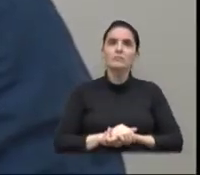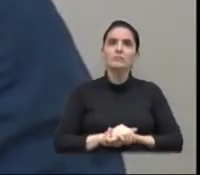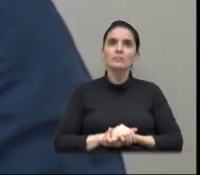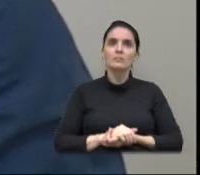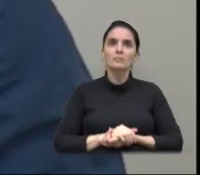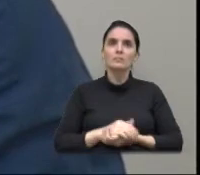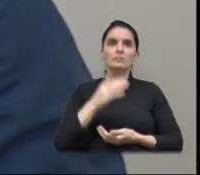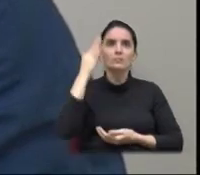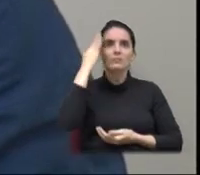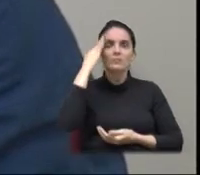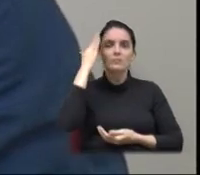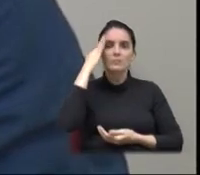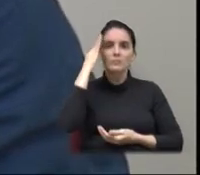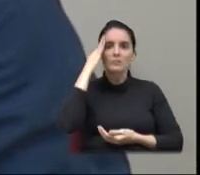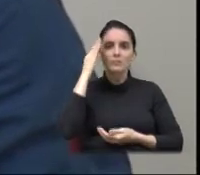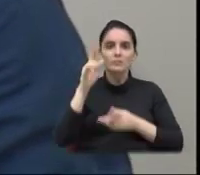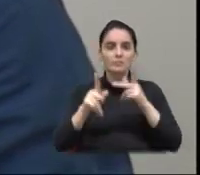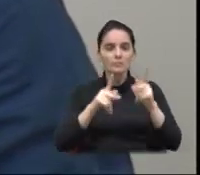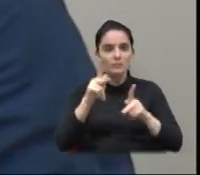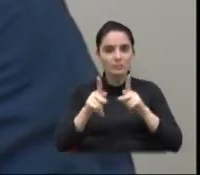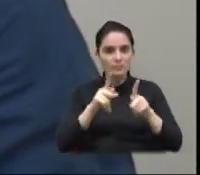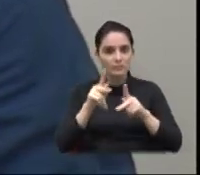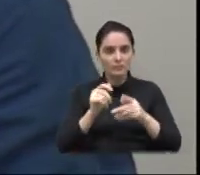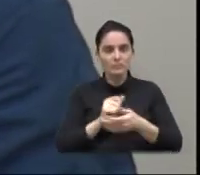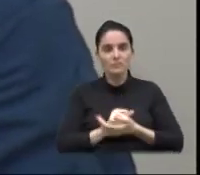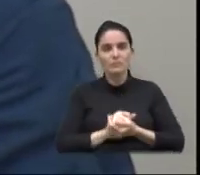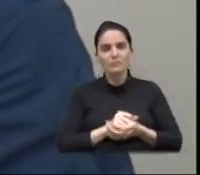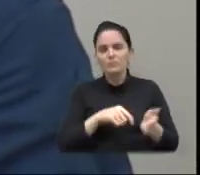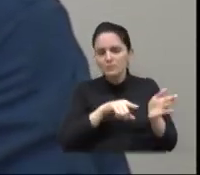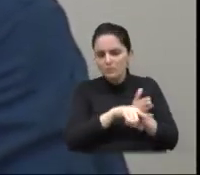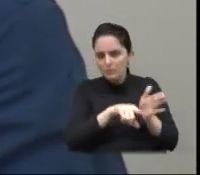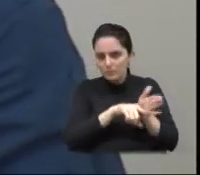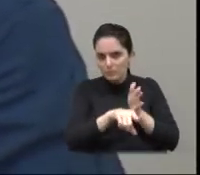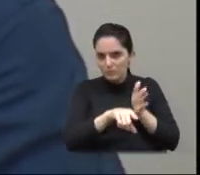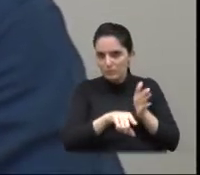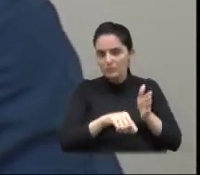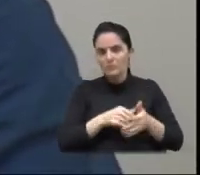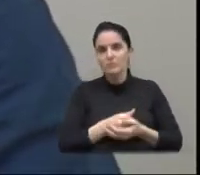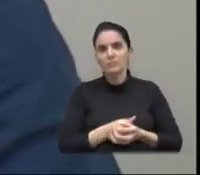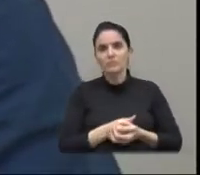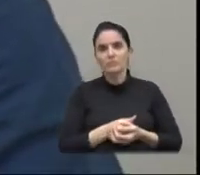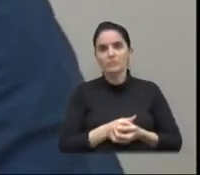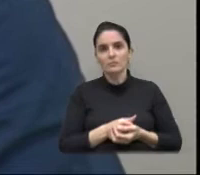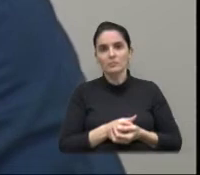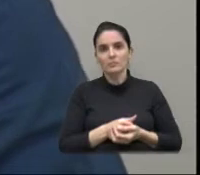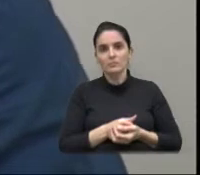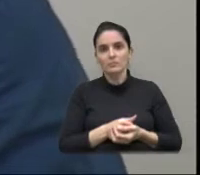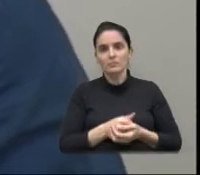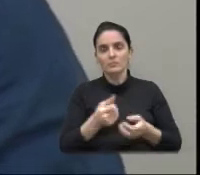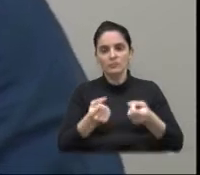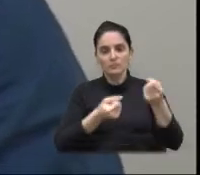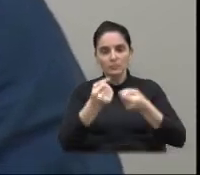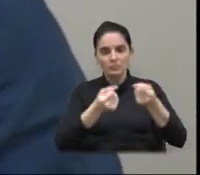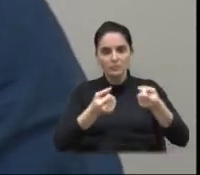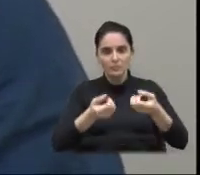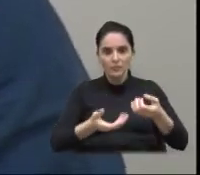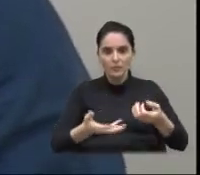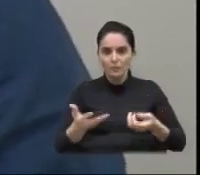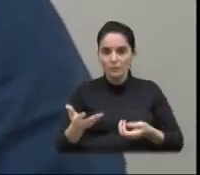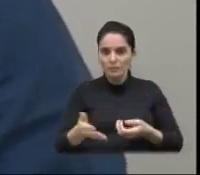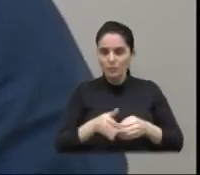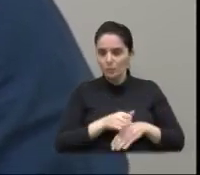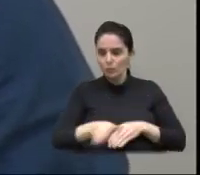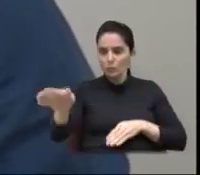região pedir um estudo para que tenha um melhor fluxo do trânsito daquela região. Porque